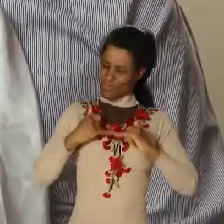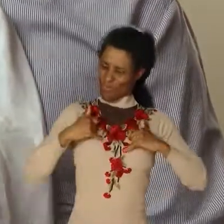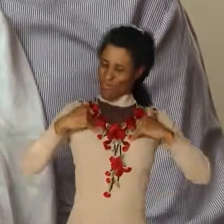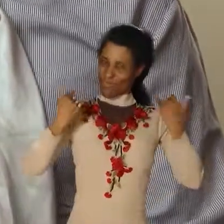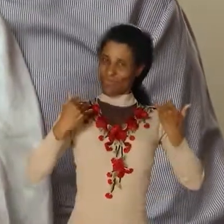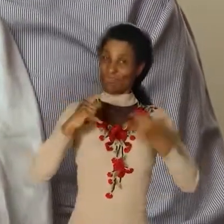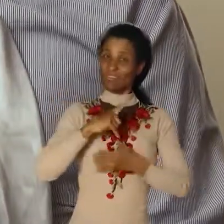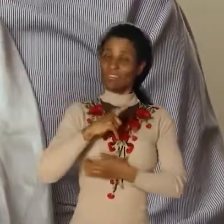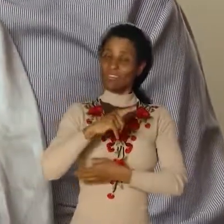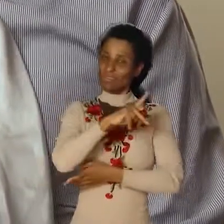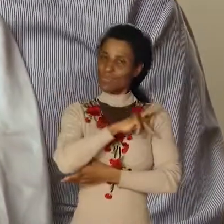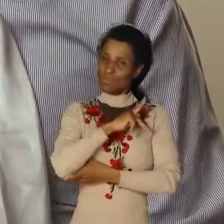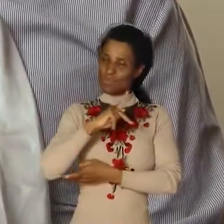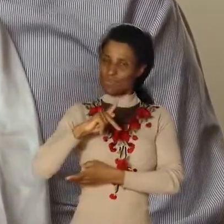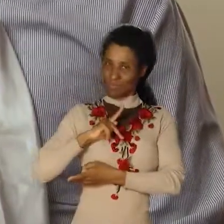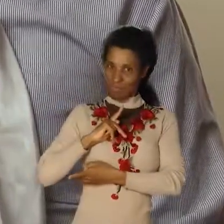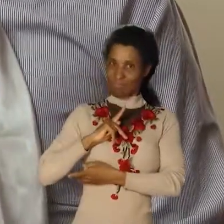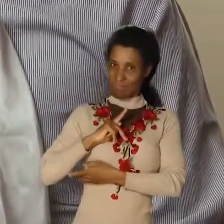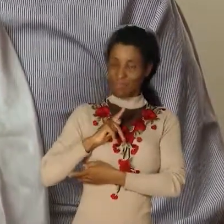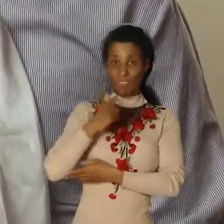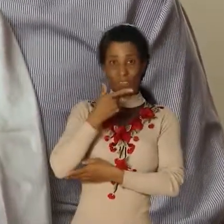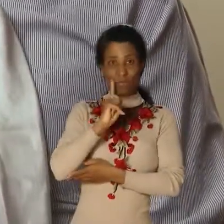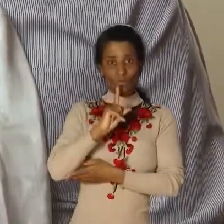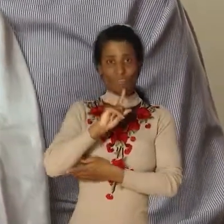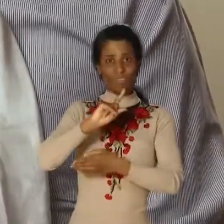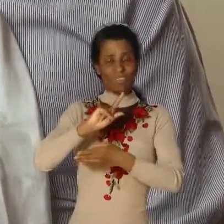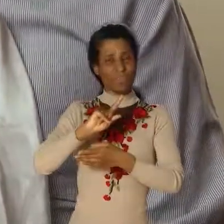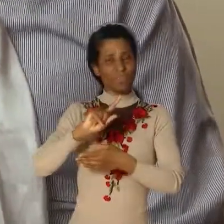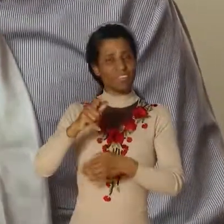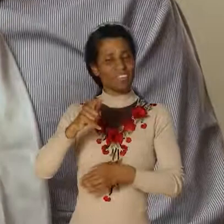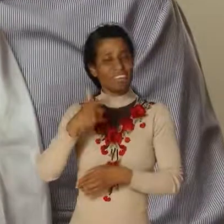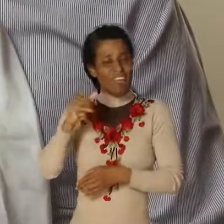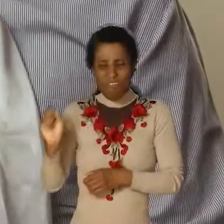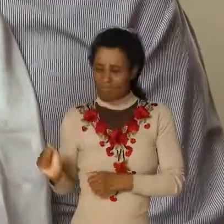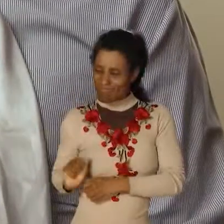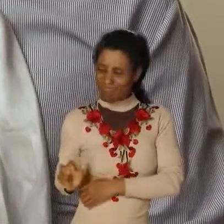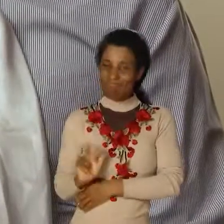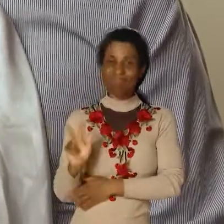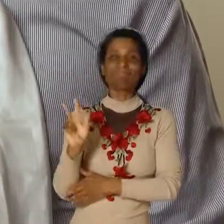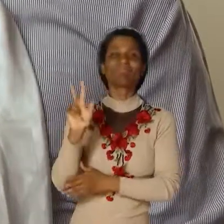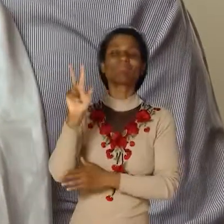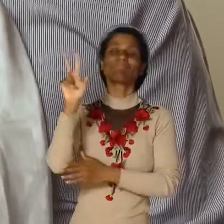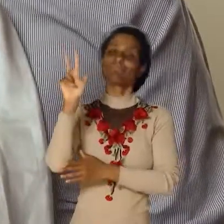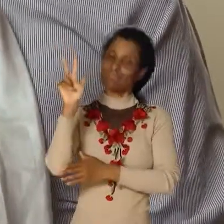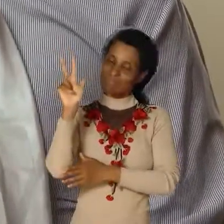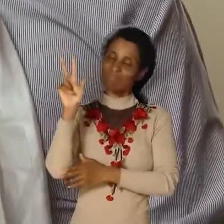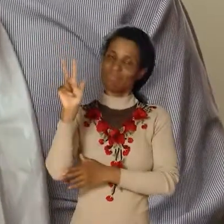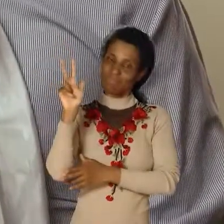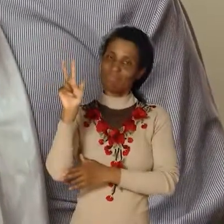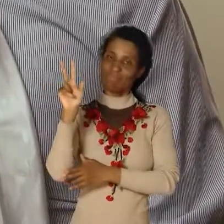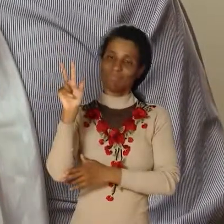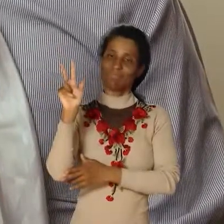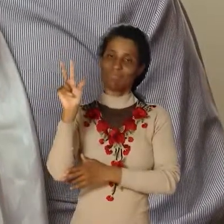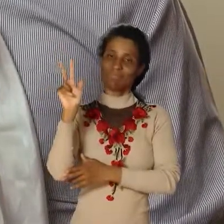temos, né, de sermos um povo assim, que conseguimos agregar tantos valores